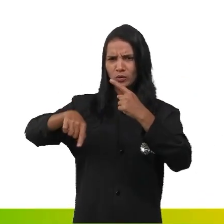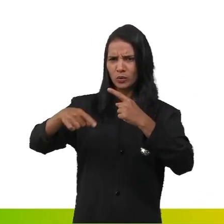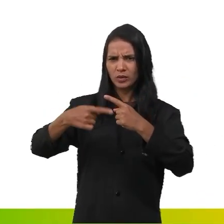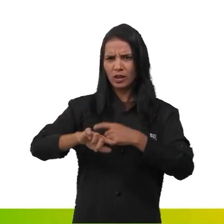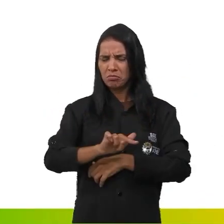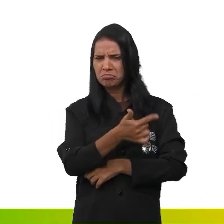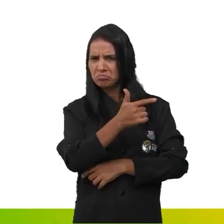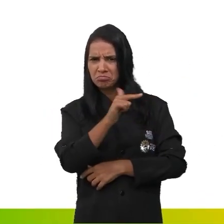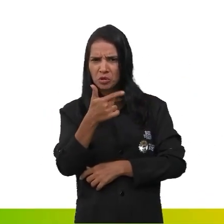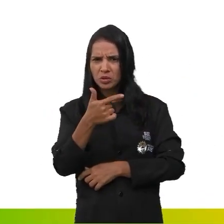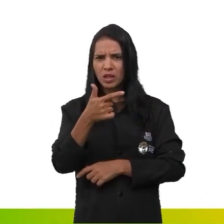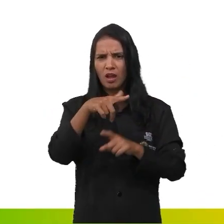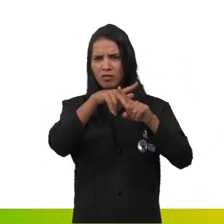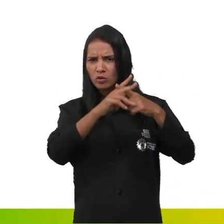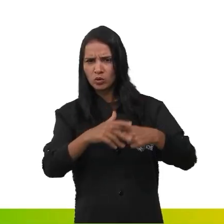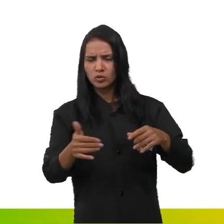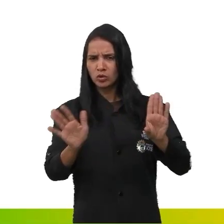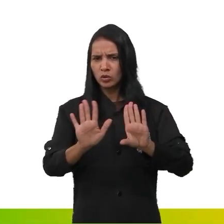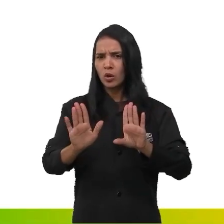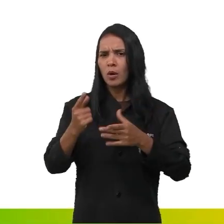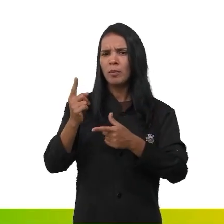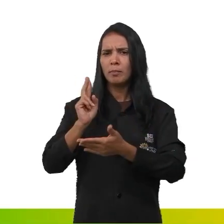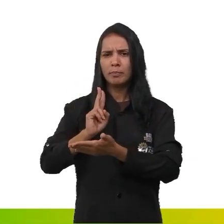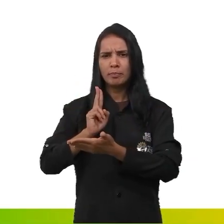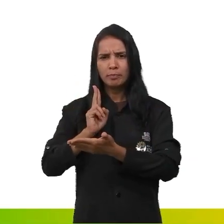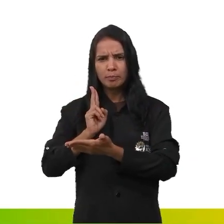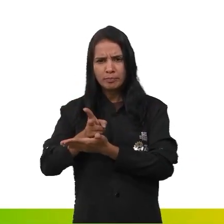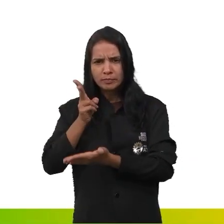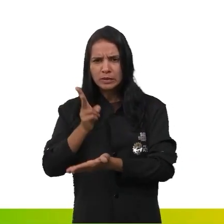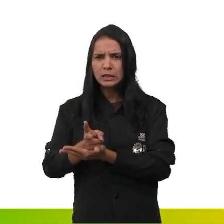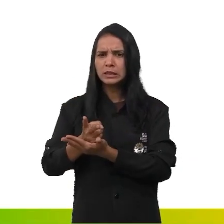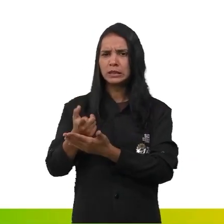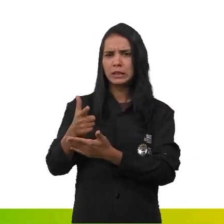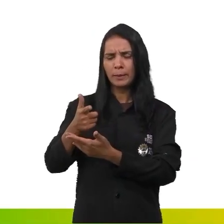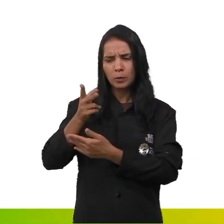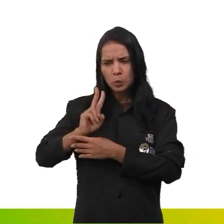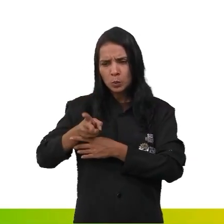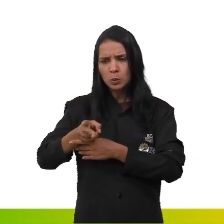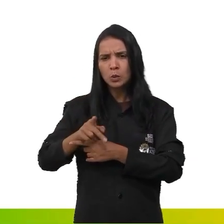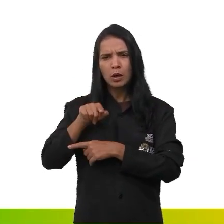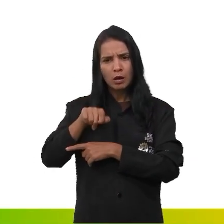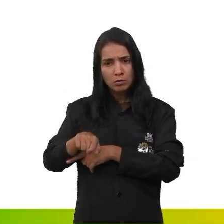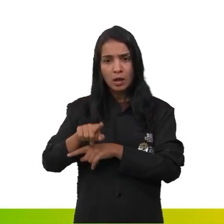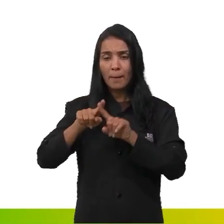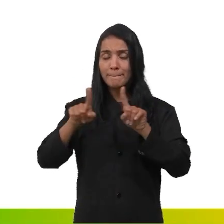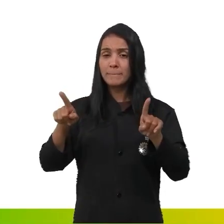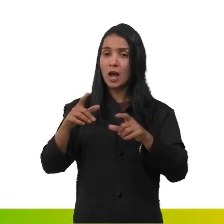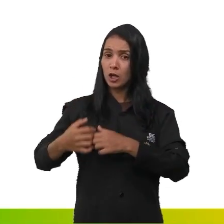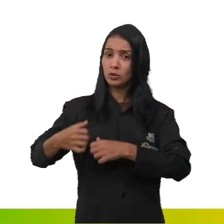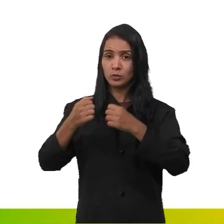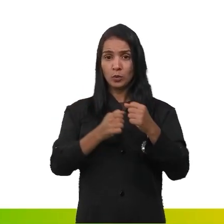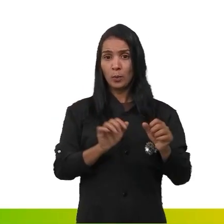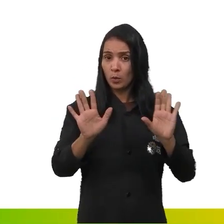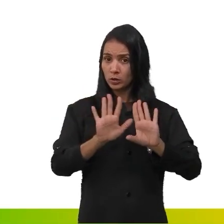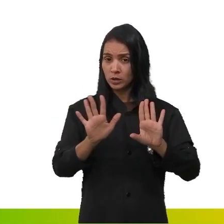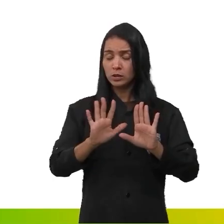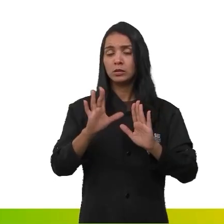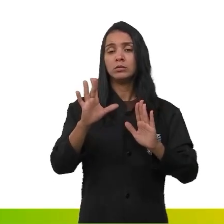gente? Eles continuaram ali, mas no poder, não. Então, no final da década de